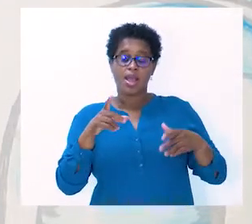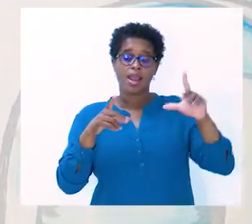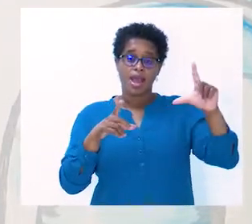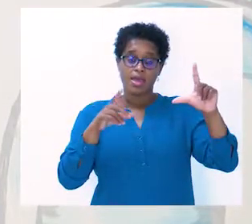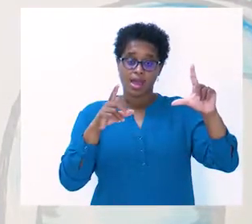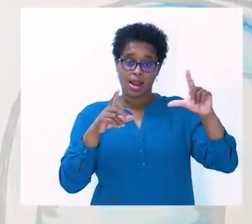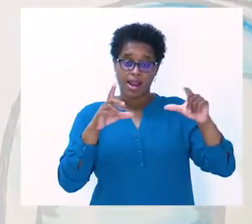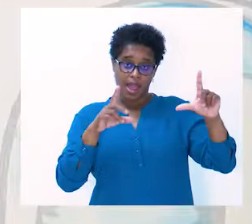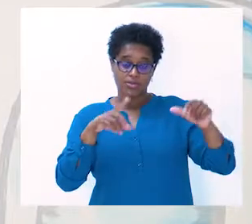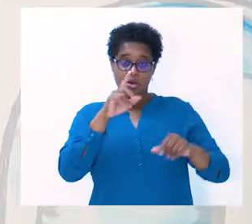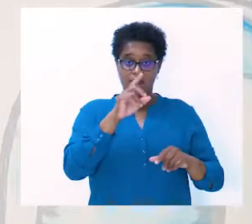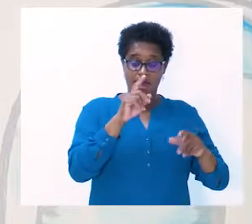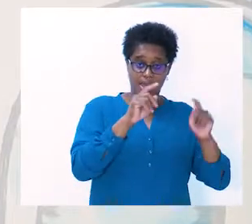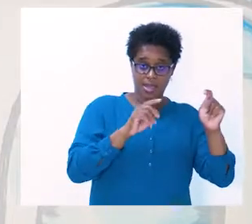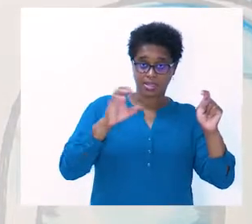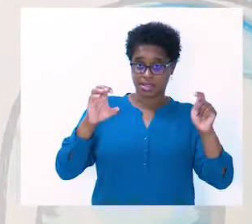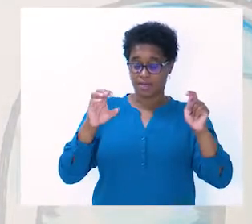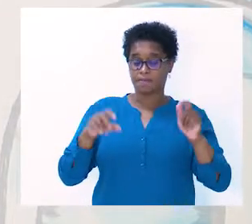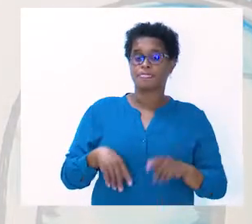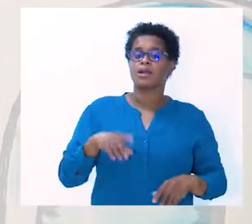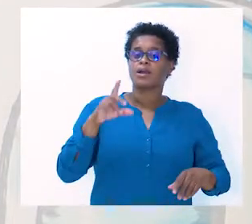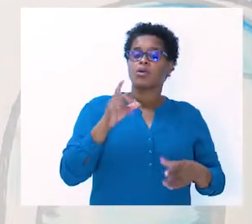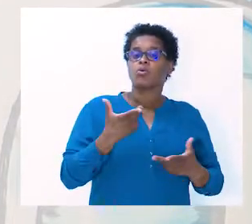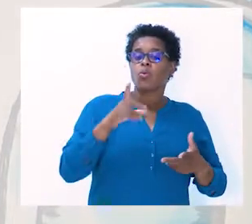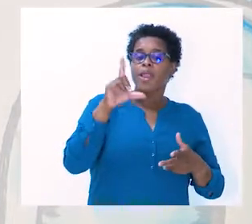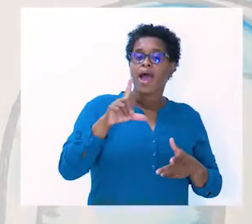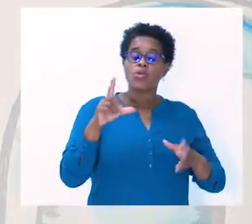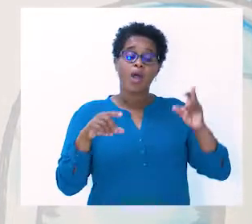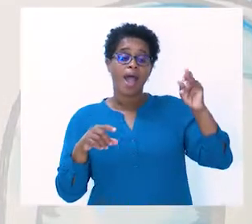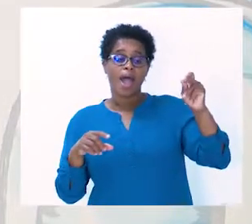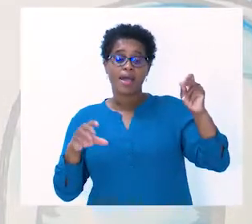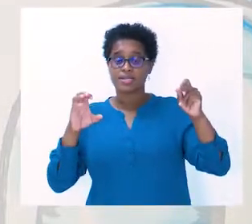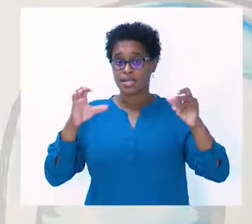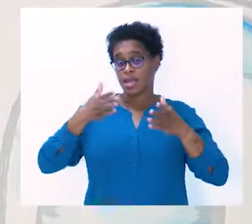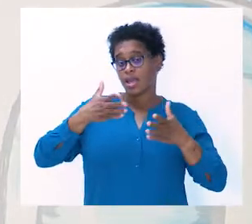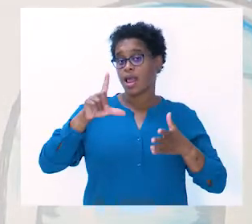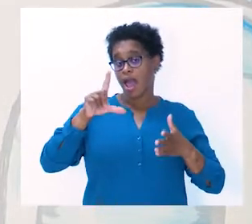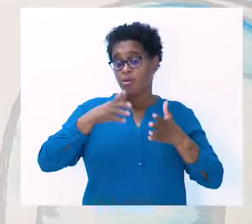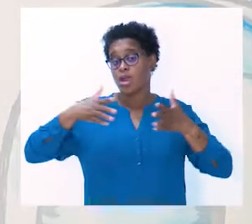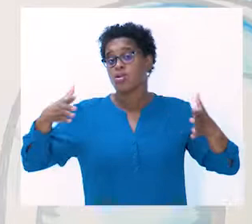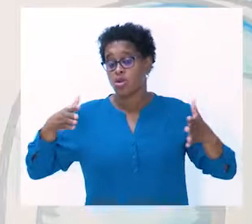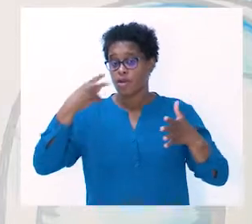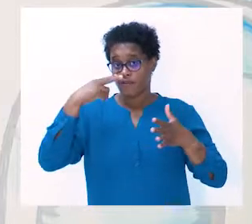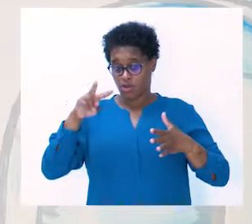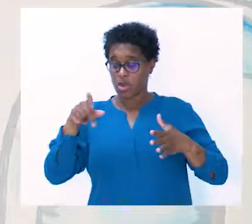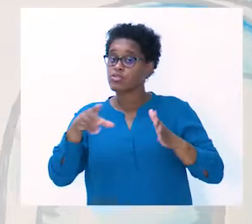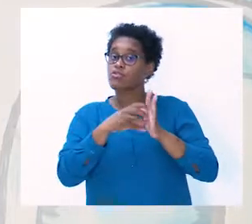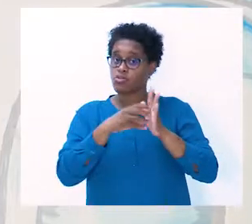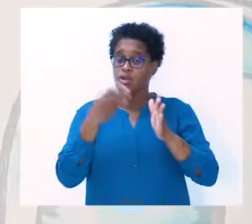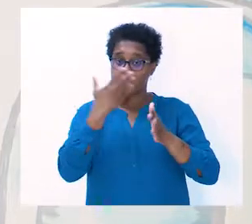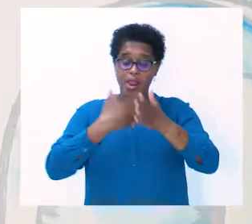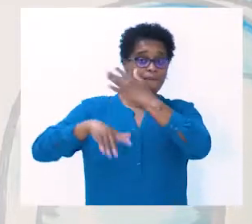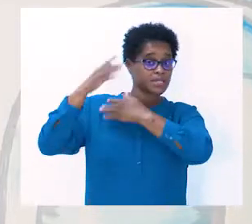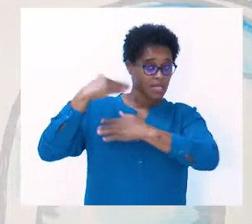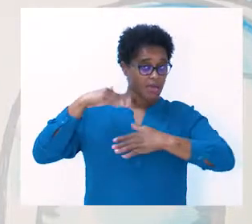O lado AC, lado maior, vocês já viram essa figura na aula anterior, na aula sobre o Teorema